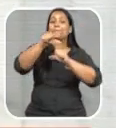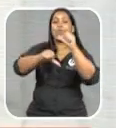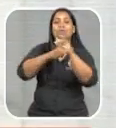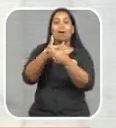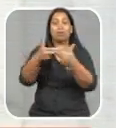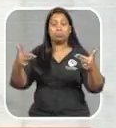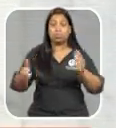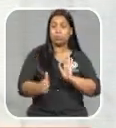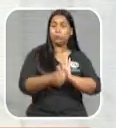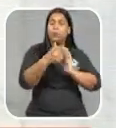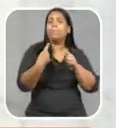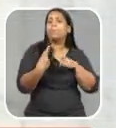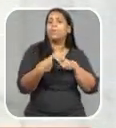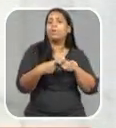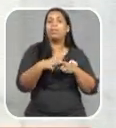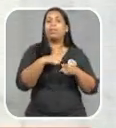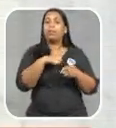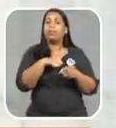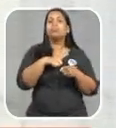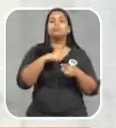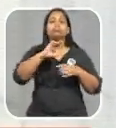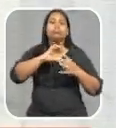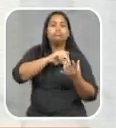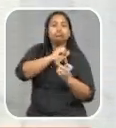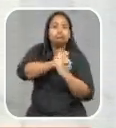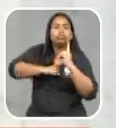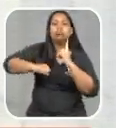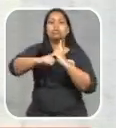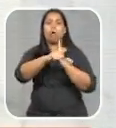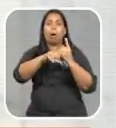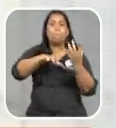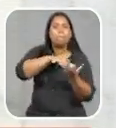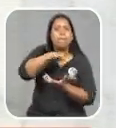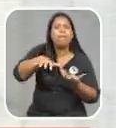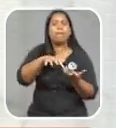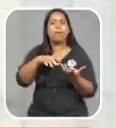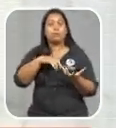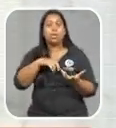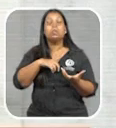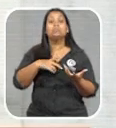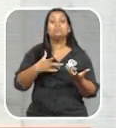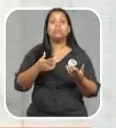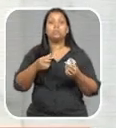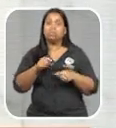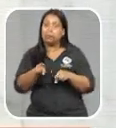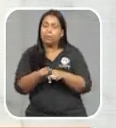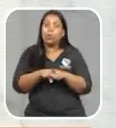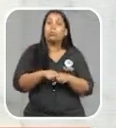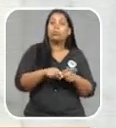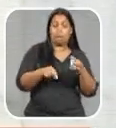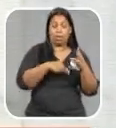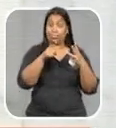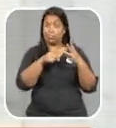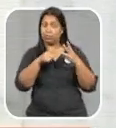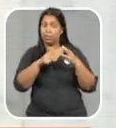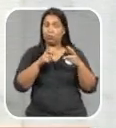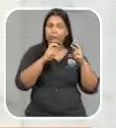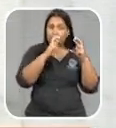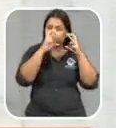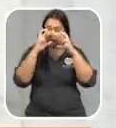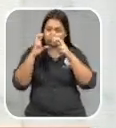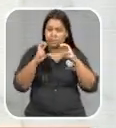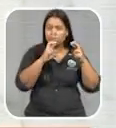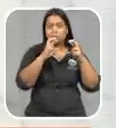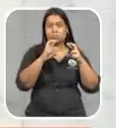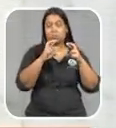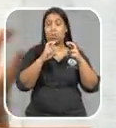fiscalização, que não é menos importante. Aliás, ela talvez seja aí a obrigação principal do Poder